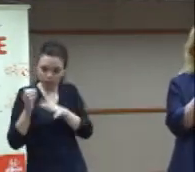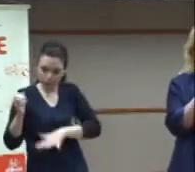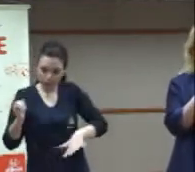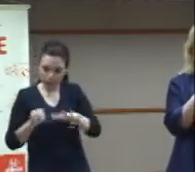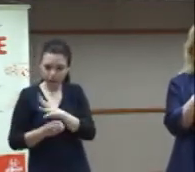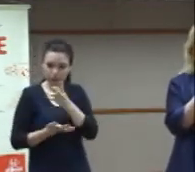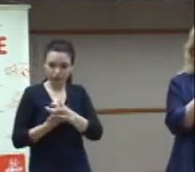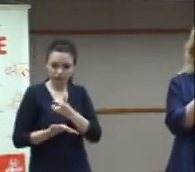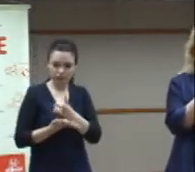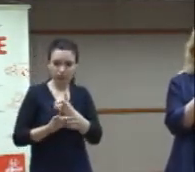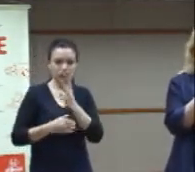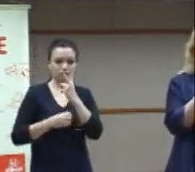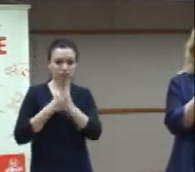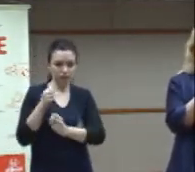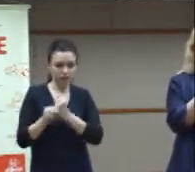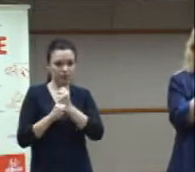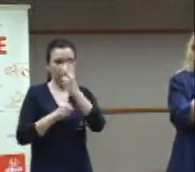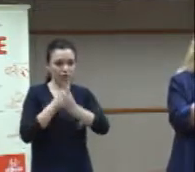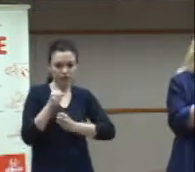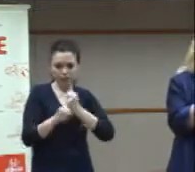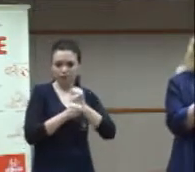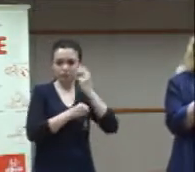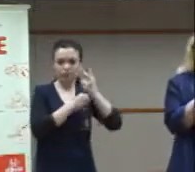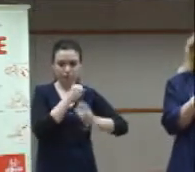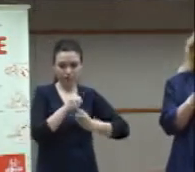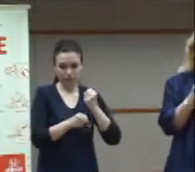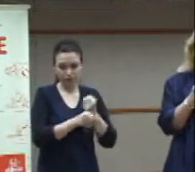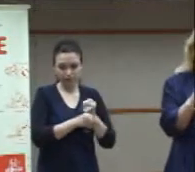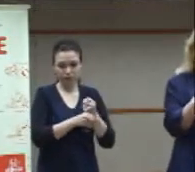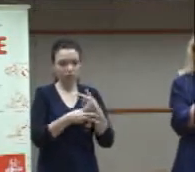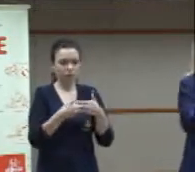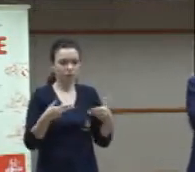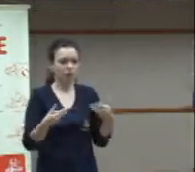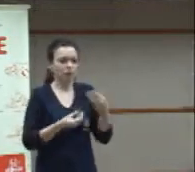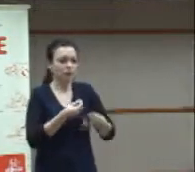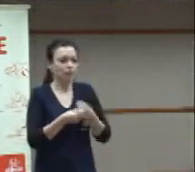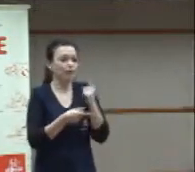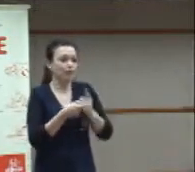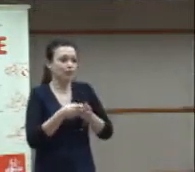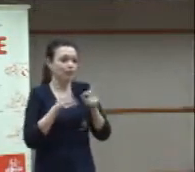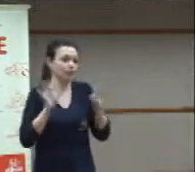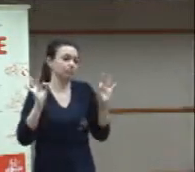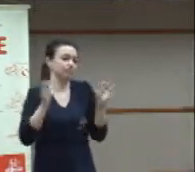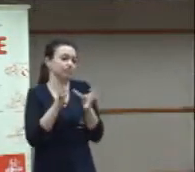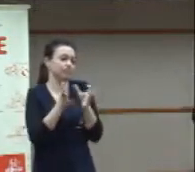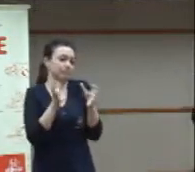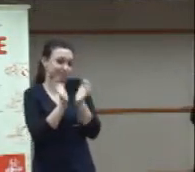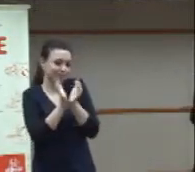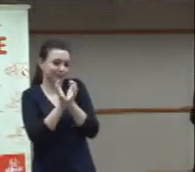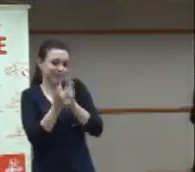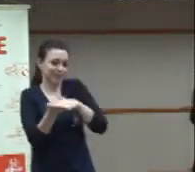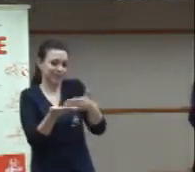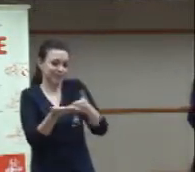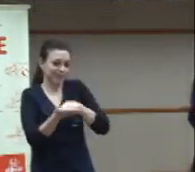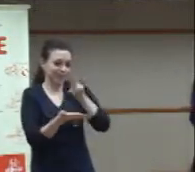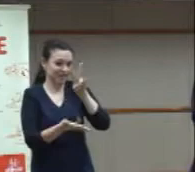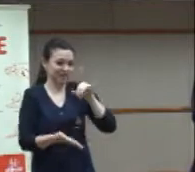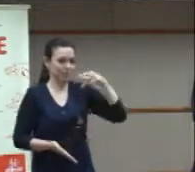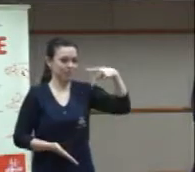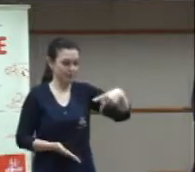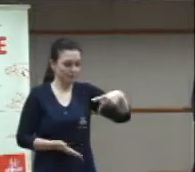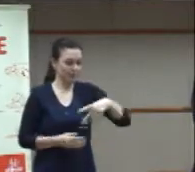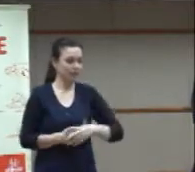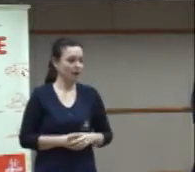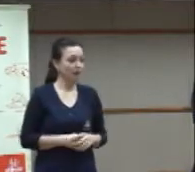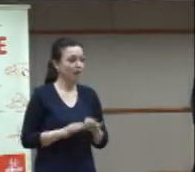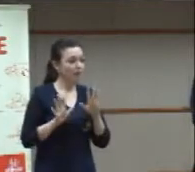anos trabalha com uma capacitação VIP com os nossos intérpretes, que é como ele chama. Mas eu vou tentar, de uma